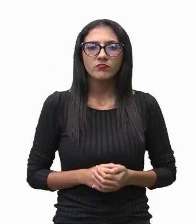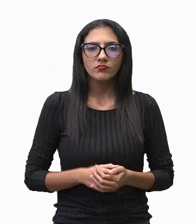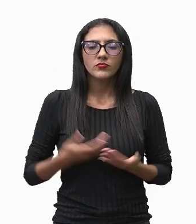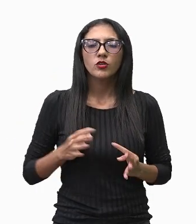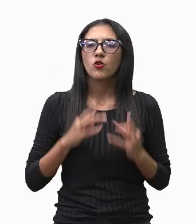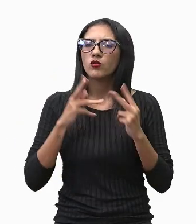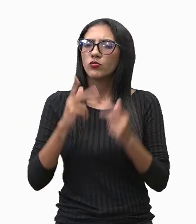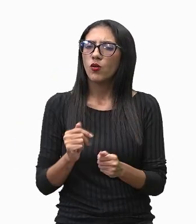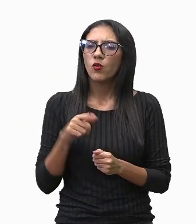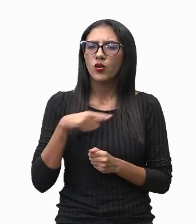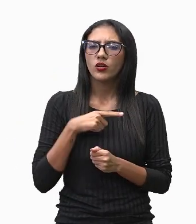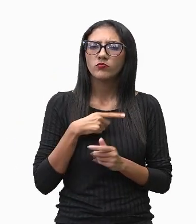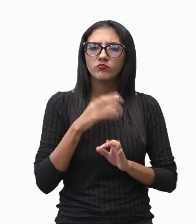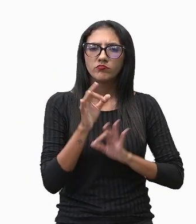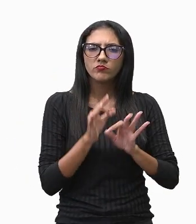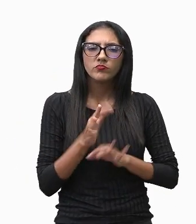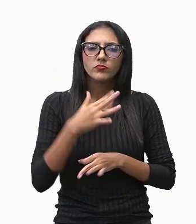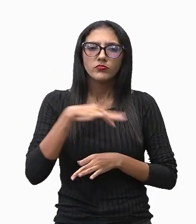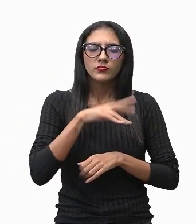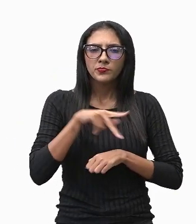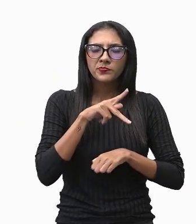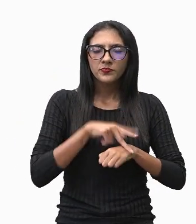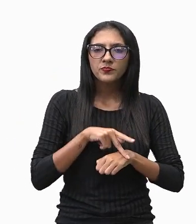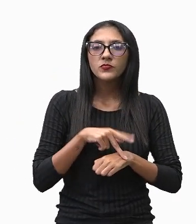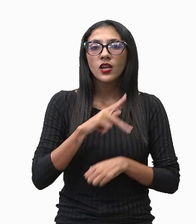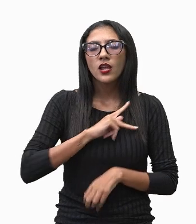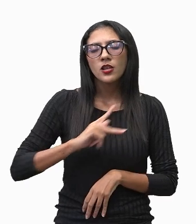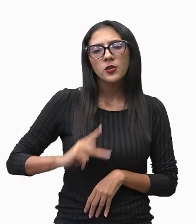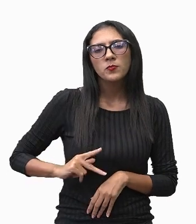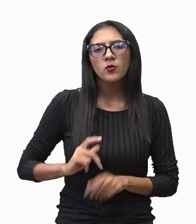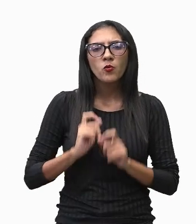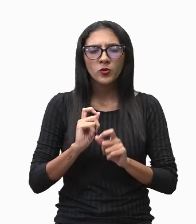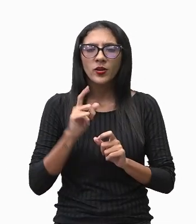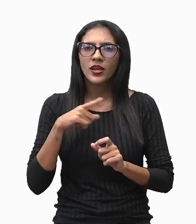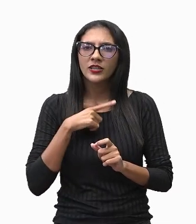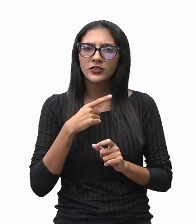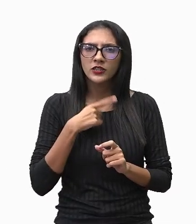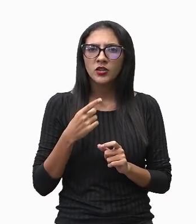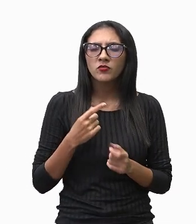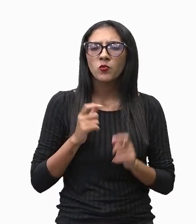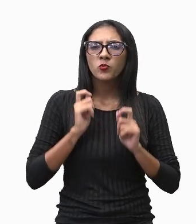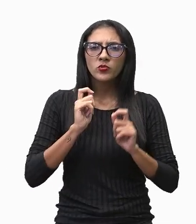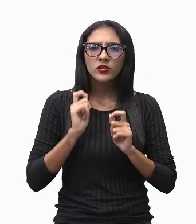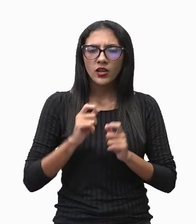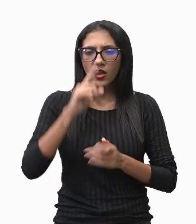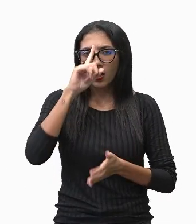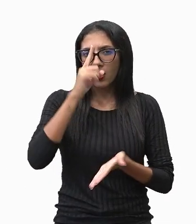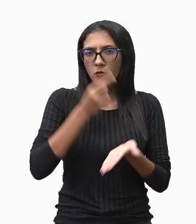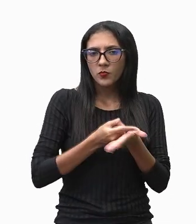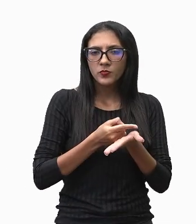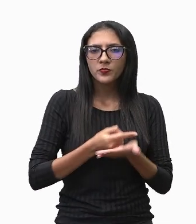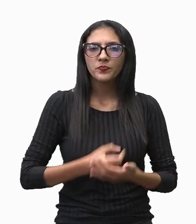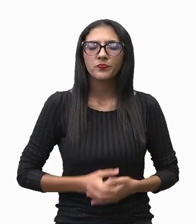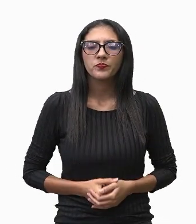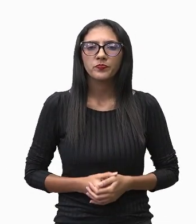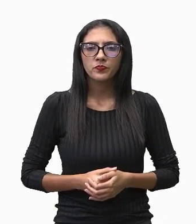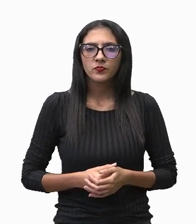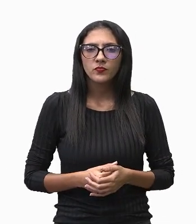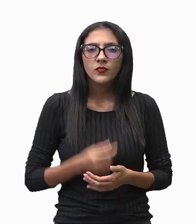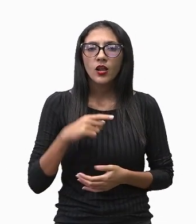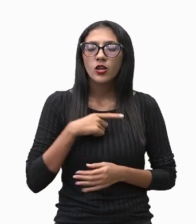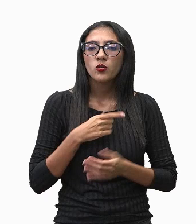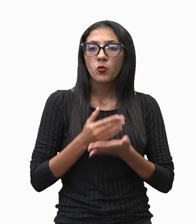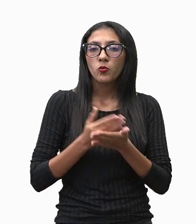esse cenário, o presidente ele teve uma reação imediata. Então, ele